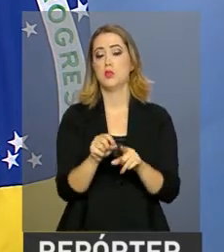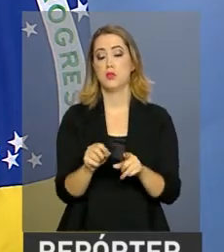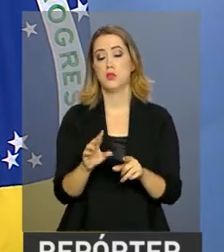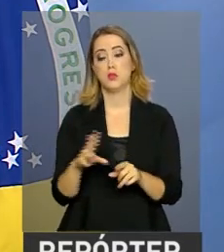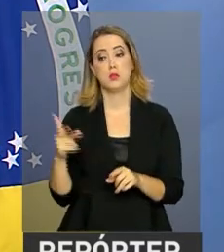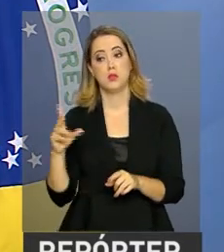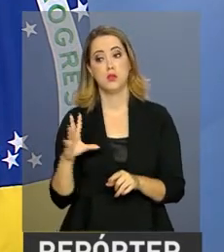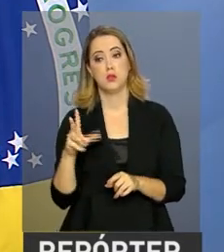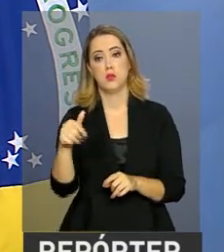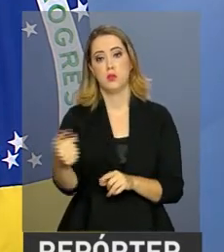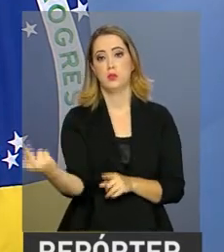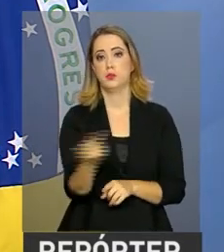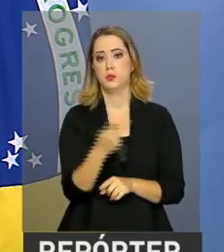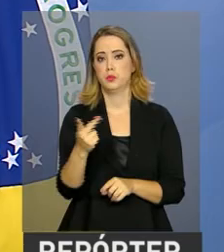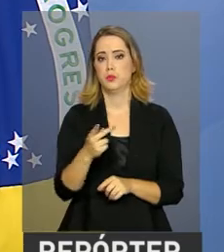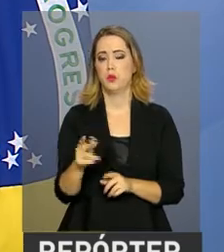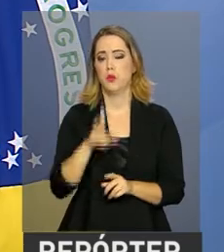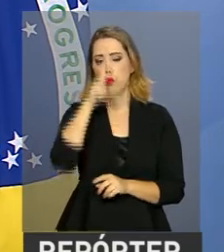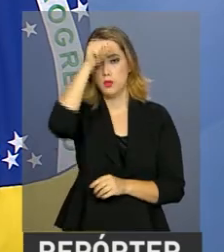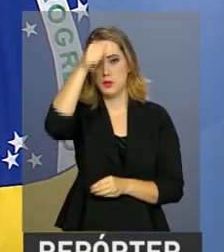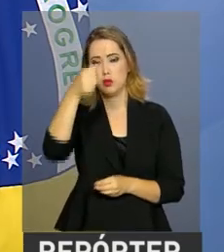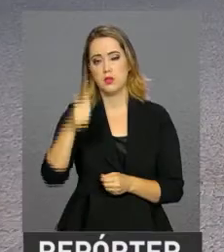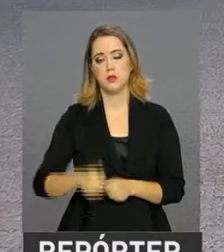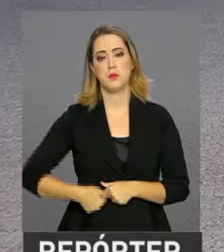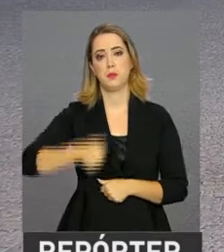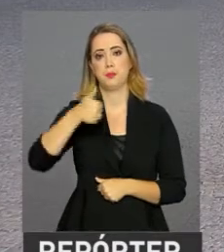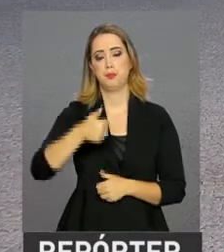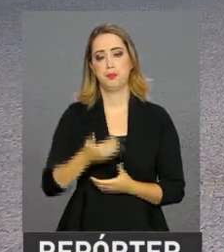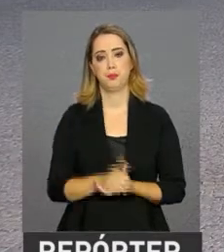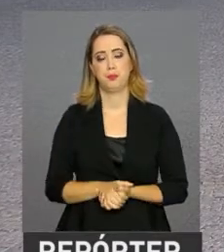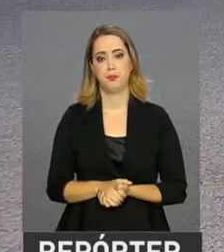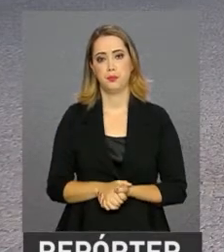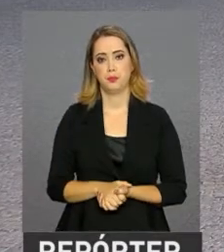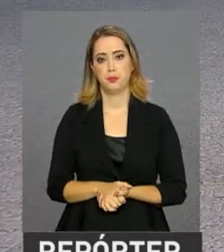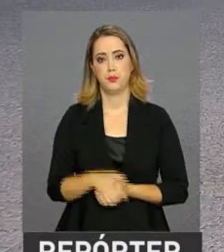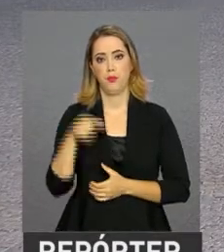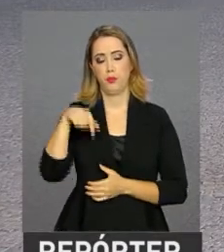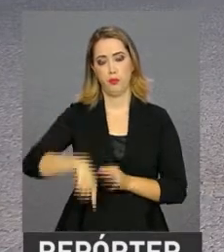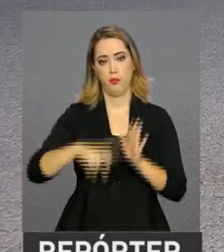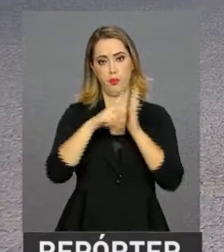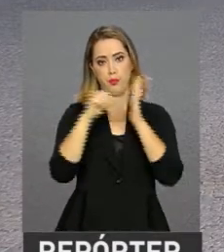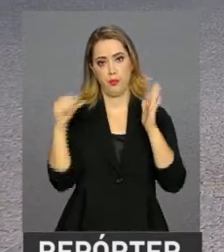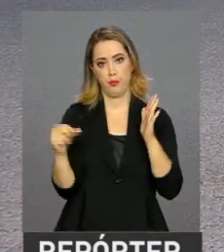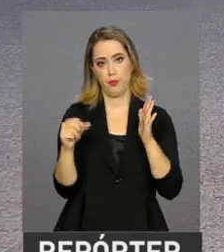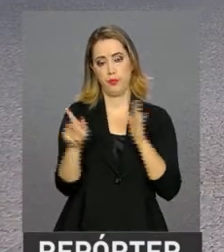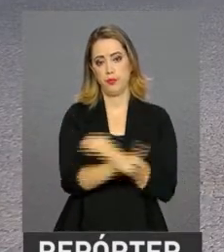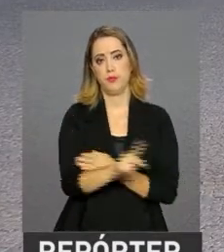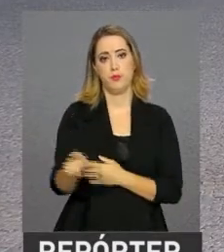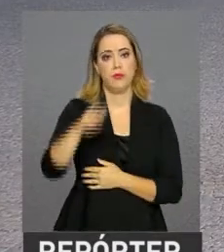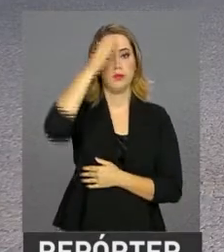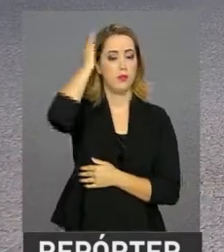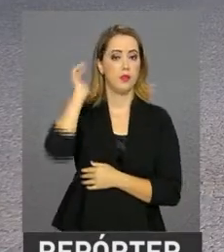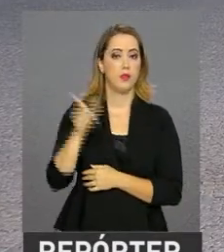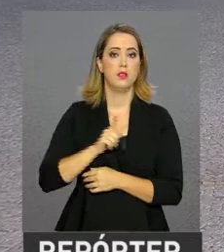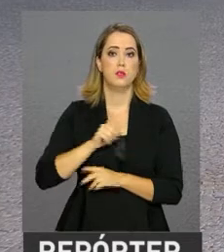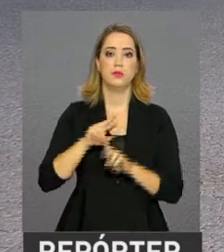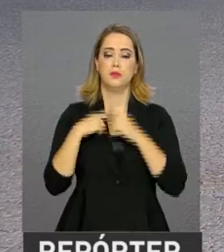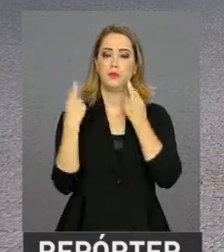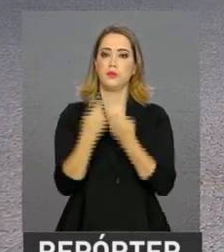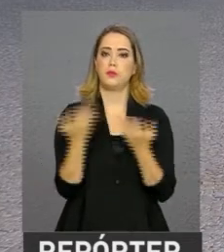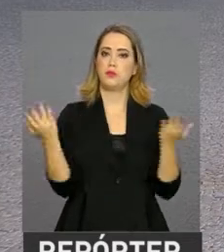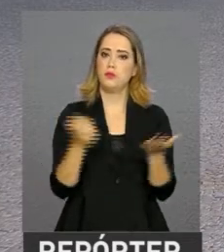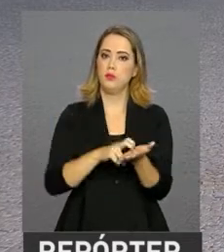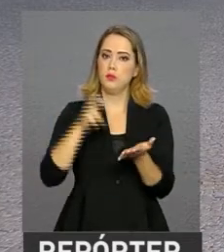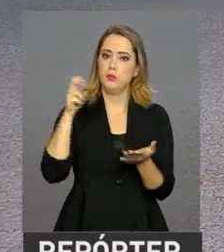em redinamizar e fortalecer. E aqui no Palácio do Planalto, o presidente Michel Temer tem reunião agora pela